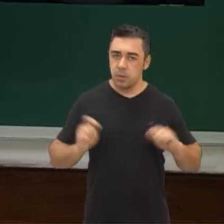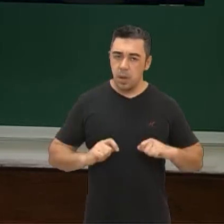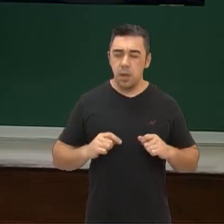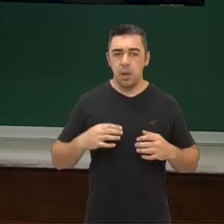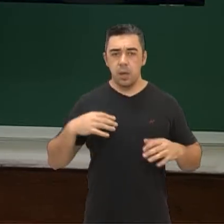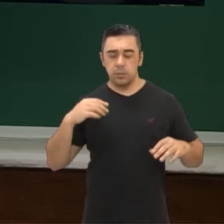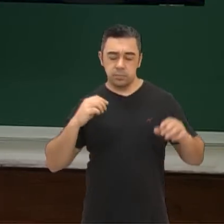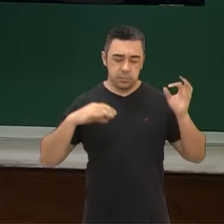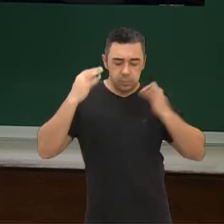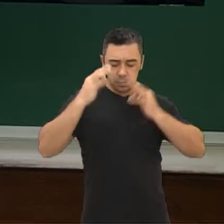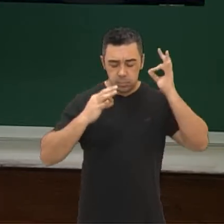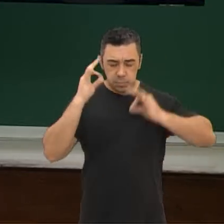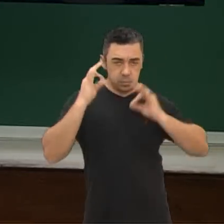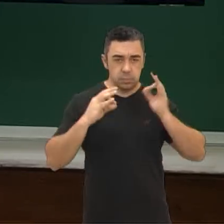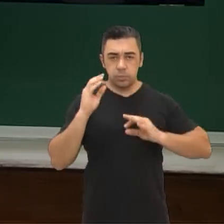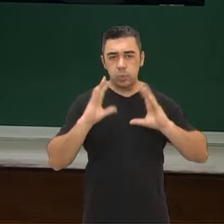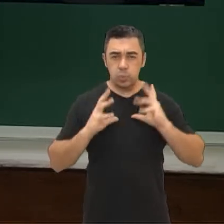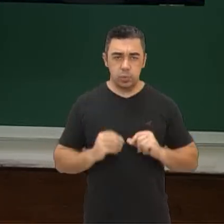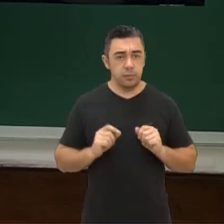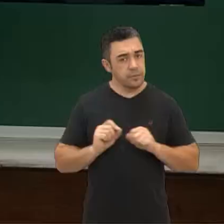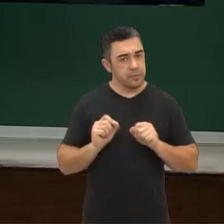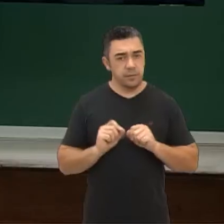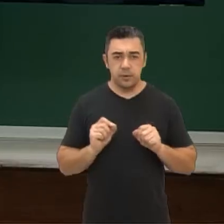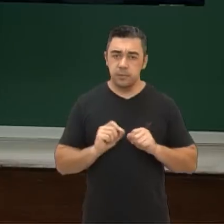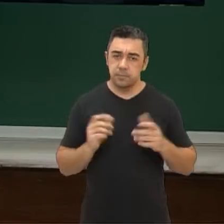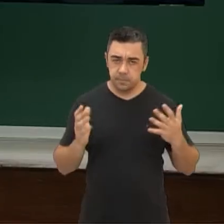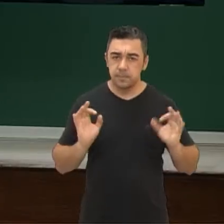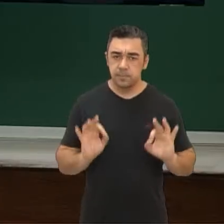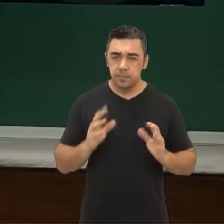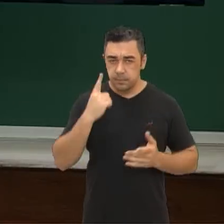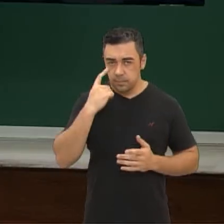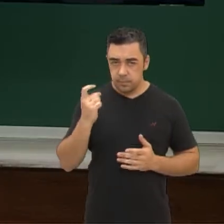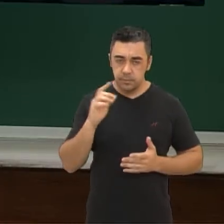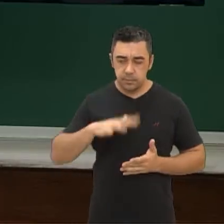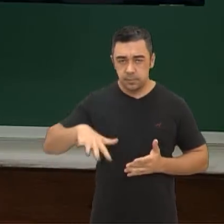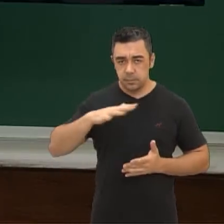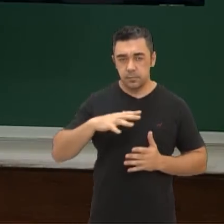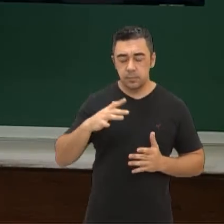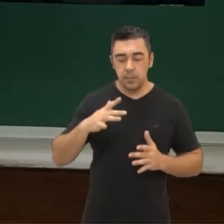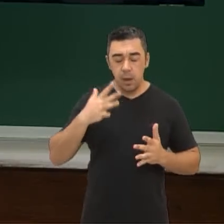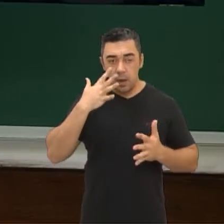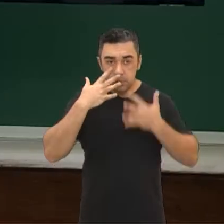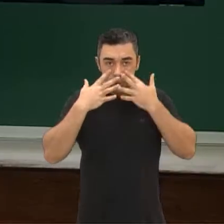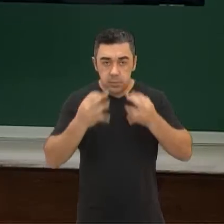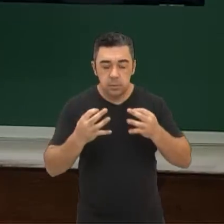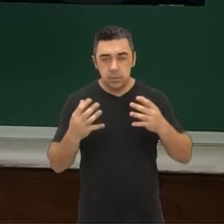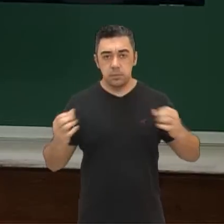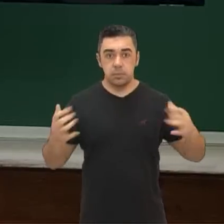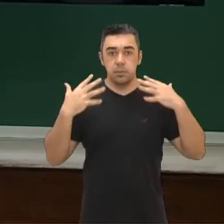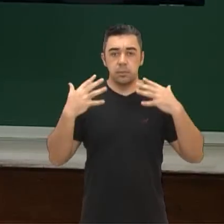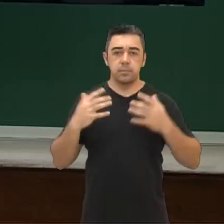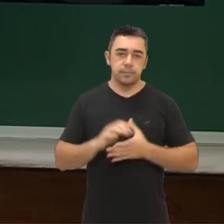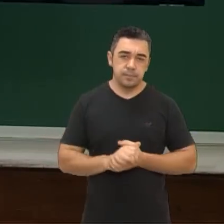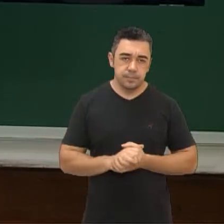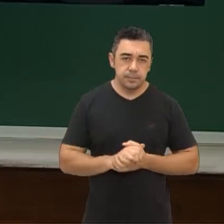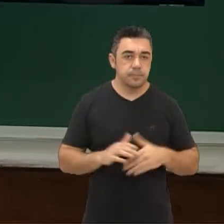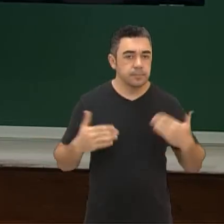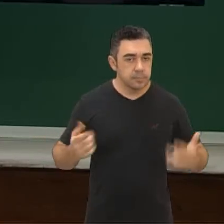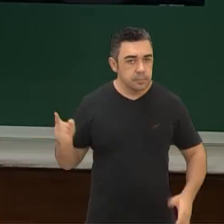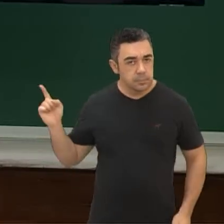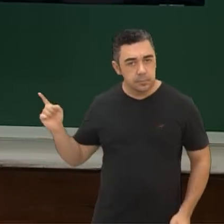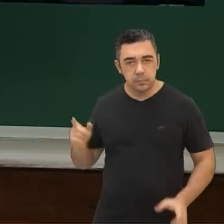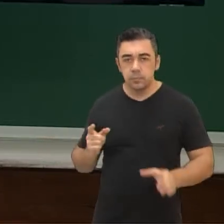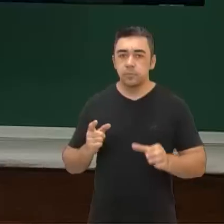cativá-lo. Então, uma forma de arte bem interessante são as que são engraçadas, né? Porque ela tem